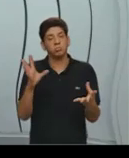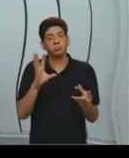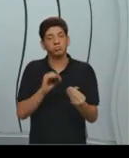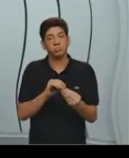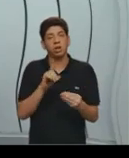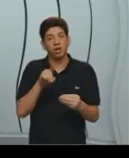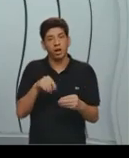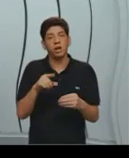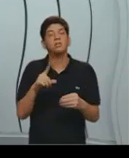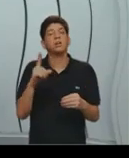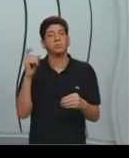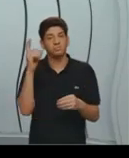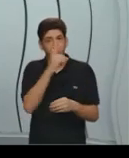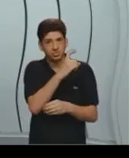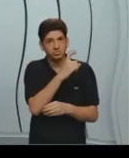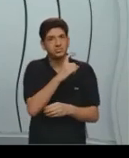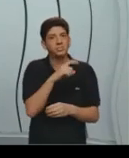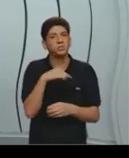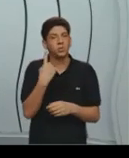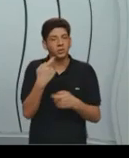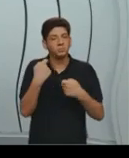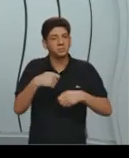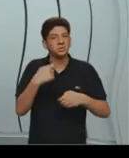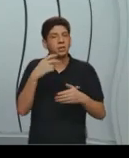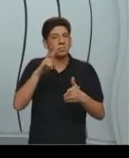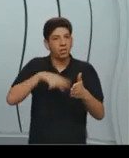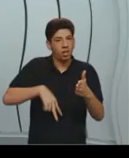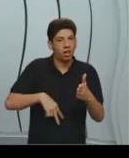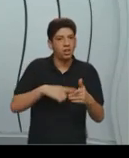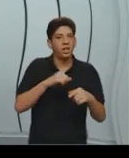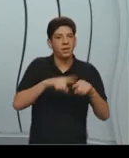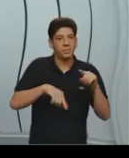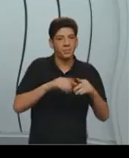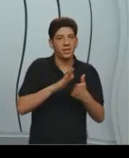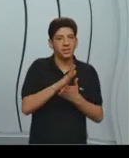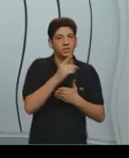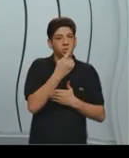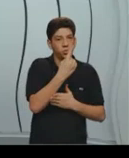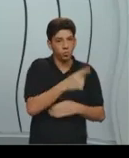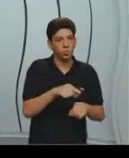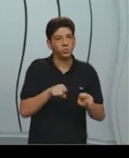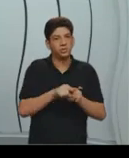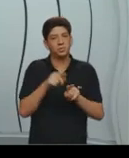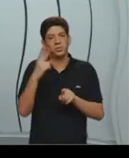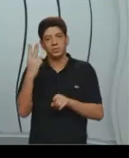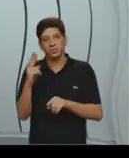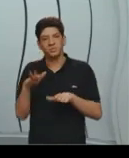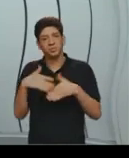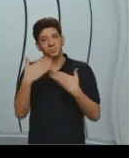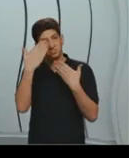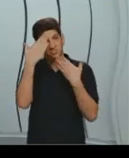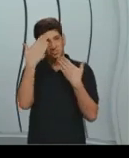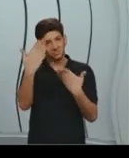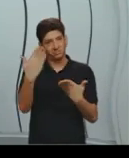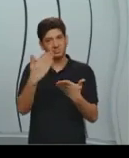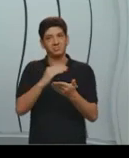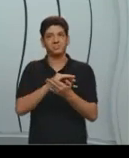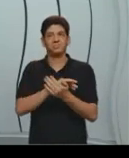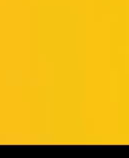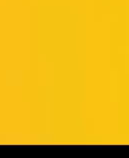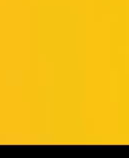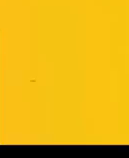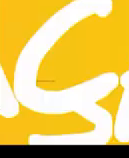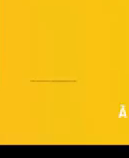complexo, ele merece a gente tanto ler o PET 1 como o PET 2, mas é isso. Obrigado.